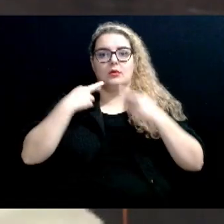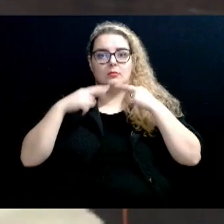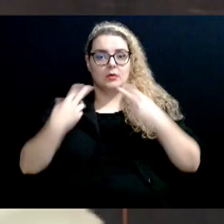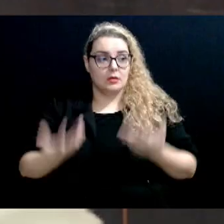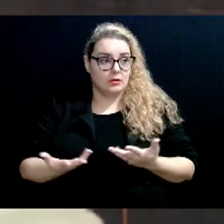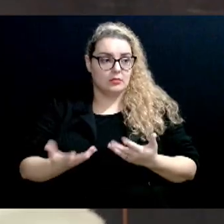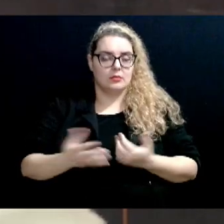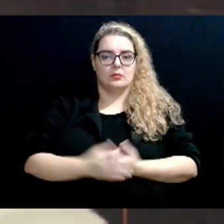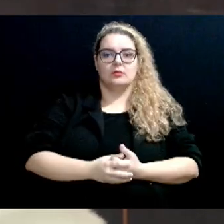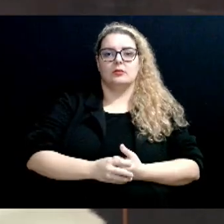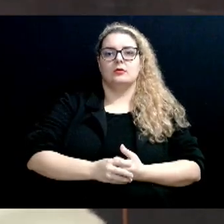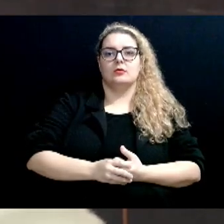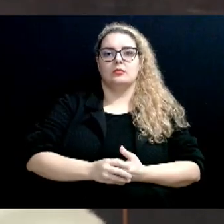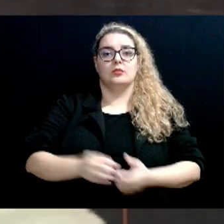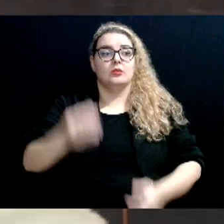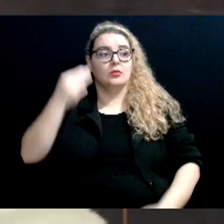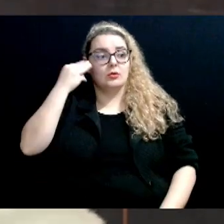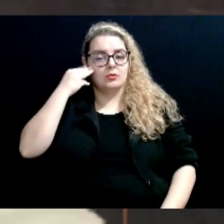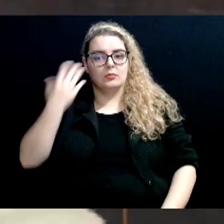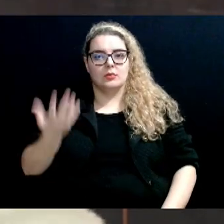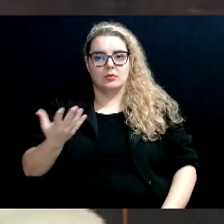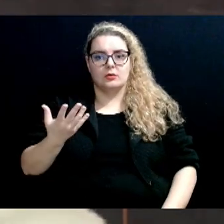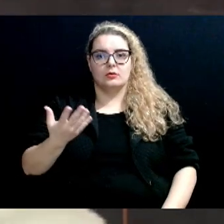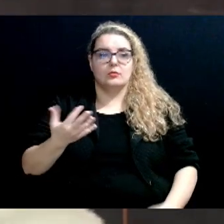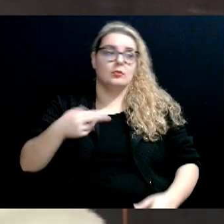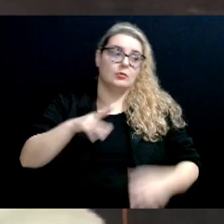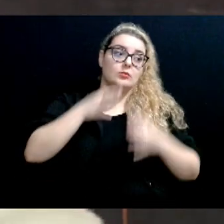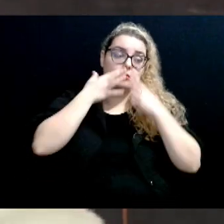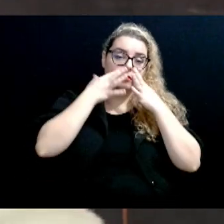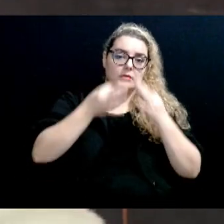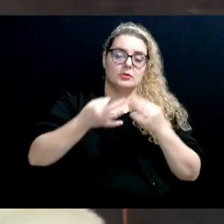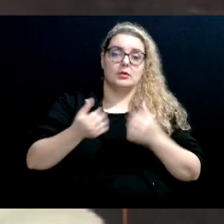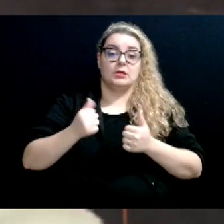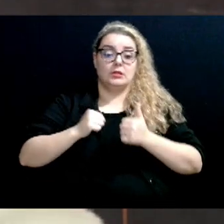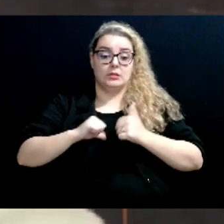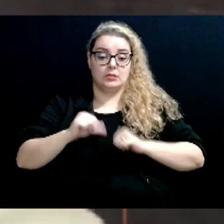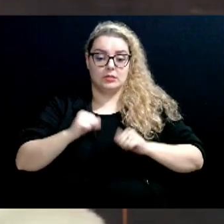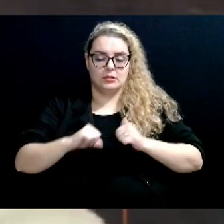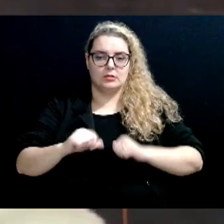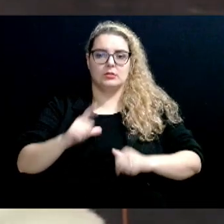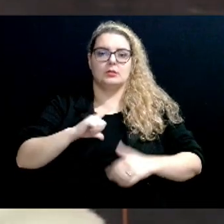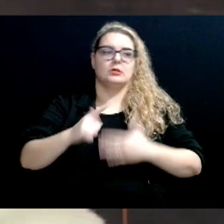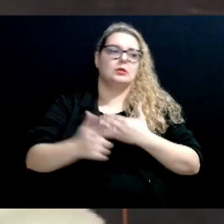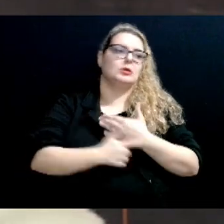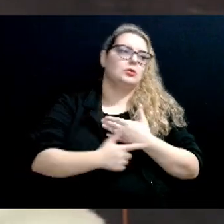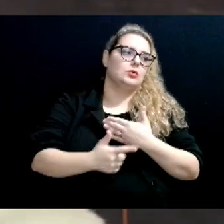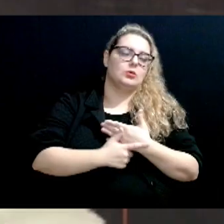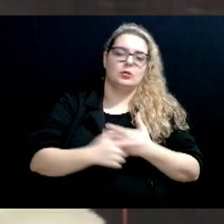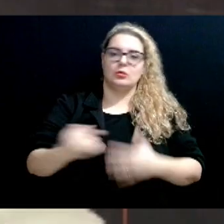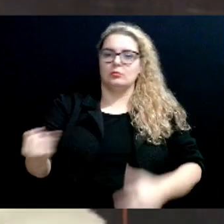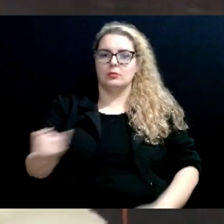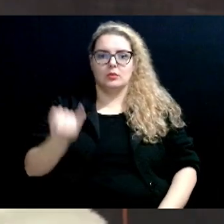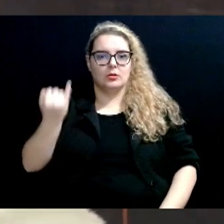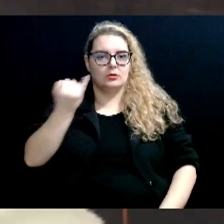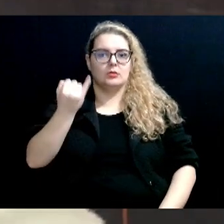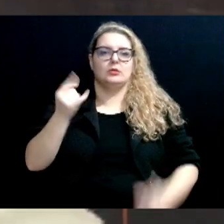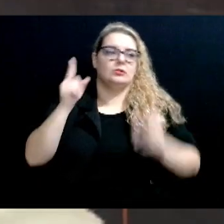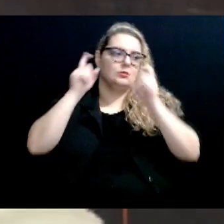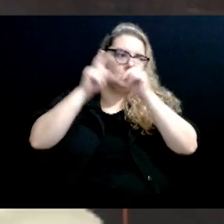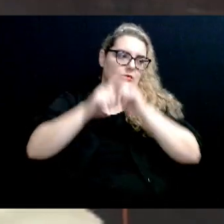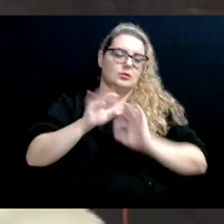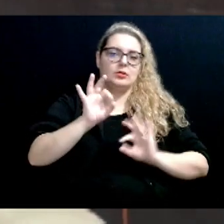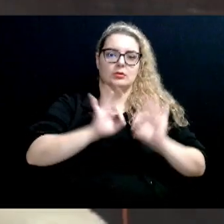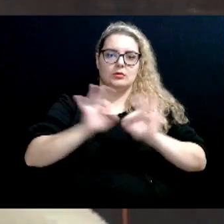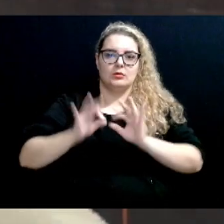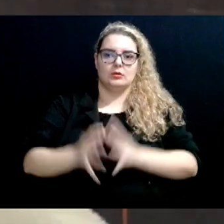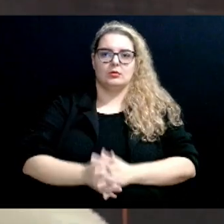de memória ou de atenção. Então, assim, a ansiedade, ela tem um papel muito importante na dificuldade de planejamento e no foco